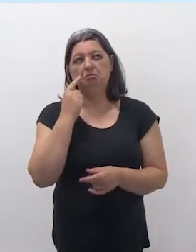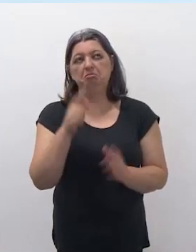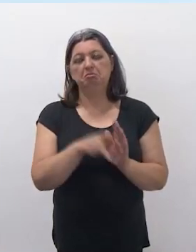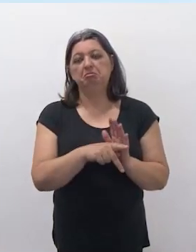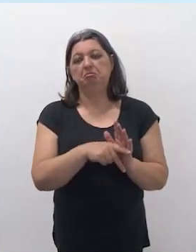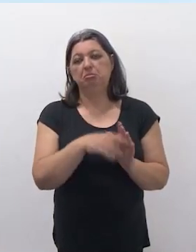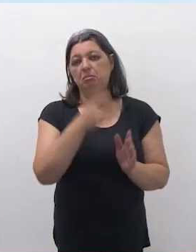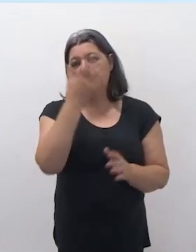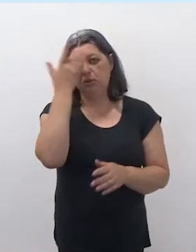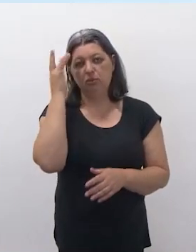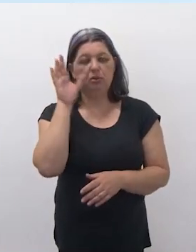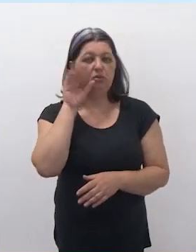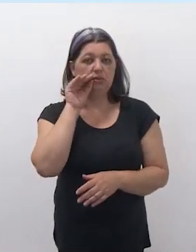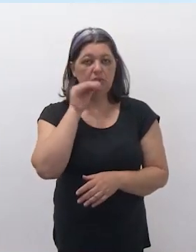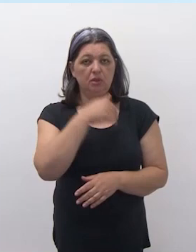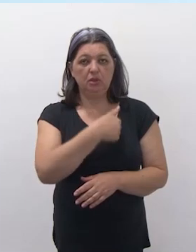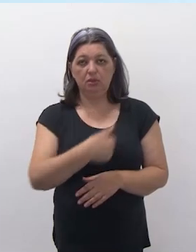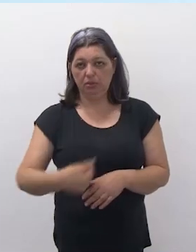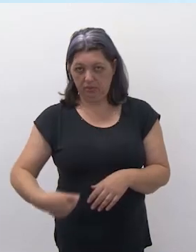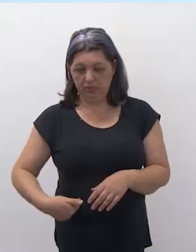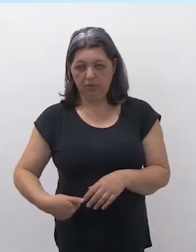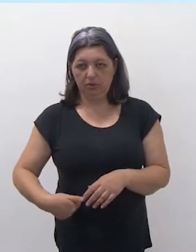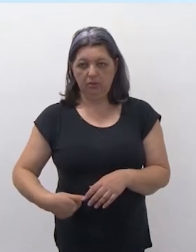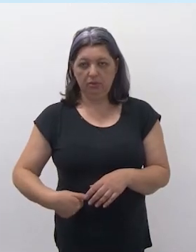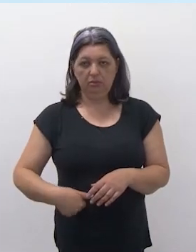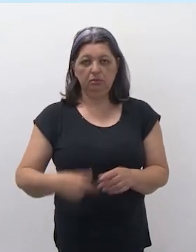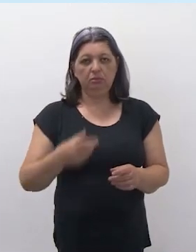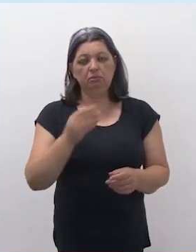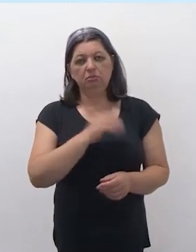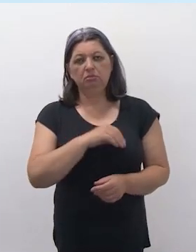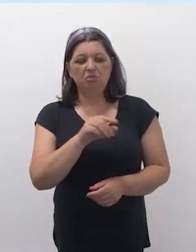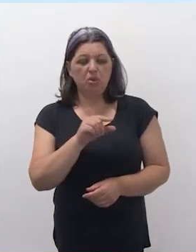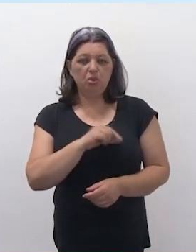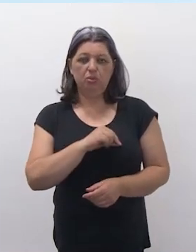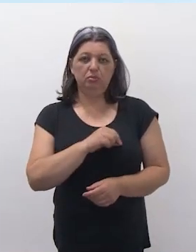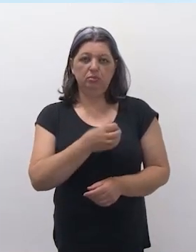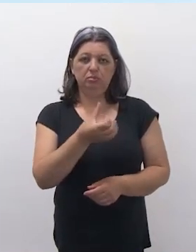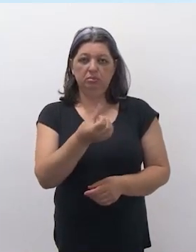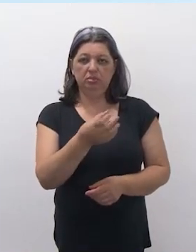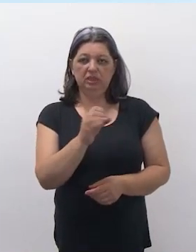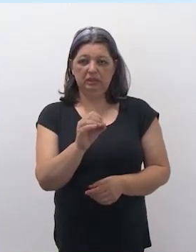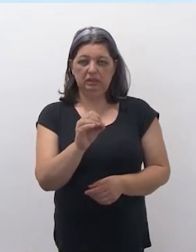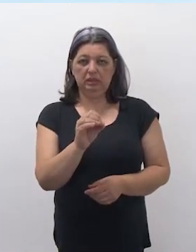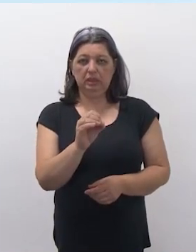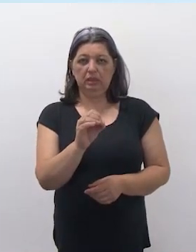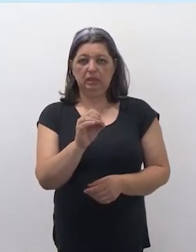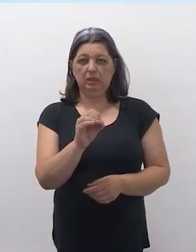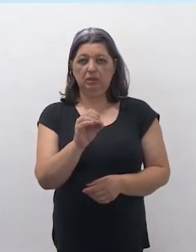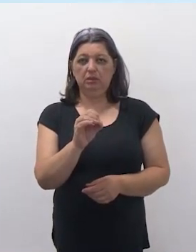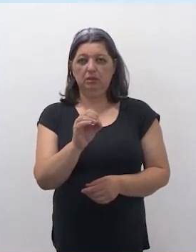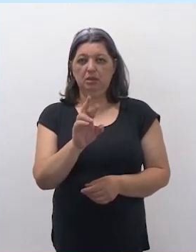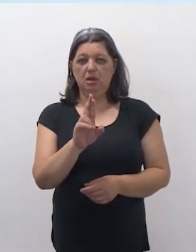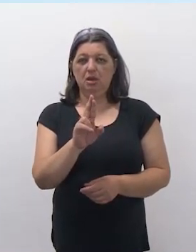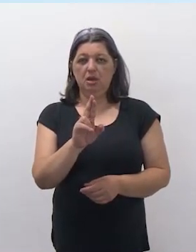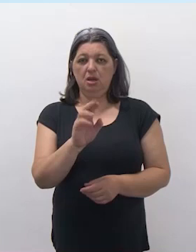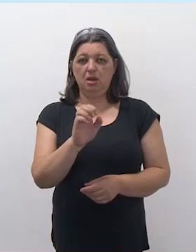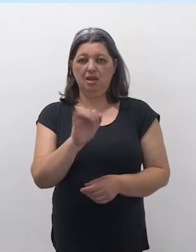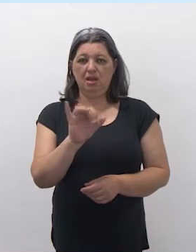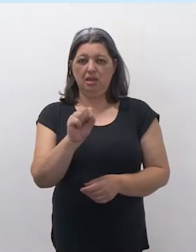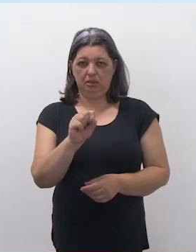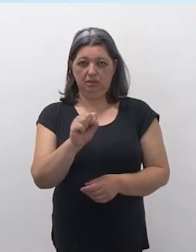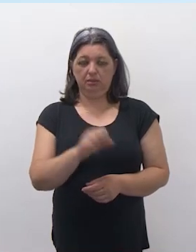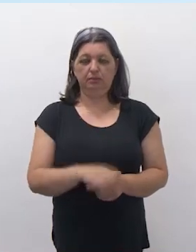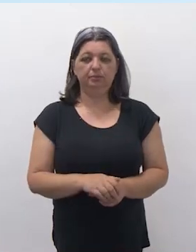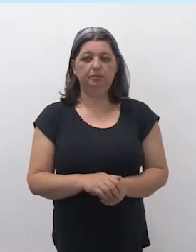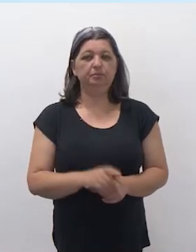que ganhava menos durante esse período, ele ganhava cerca de 600 mil réis. Então, na verdade, o